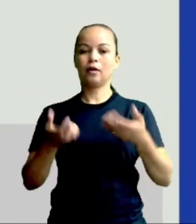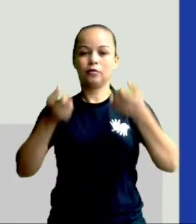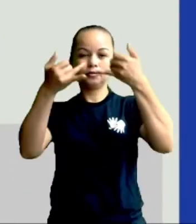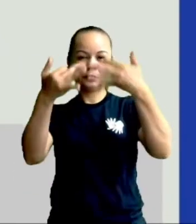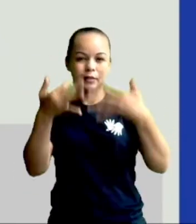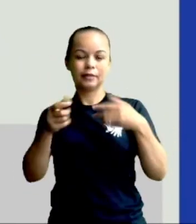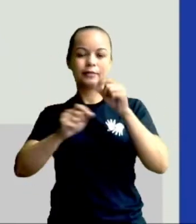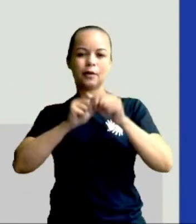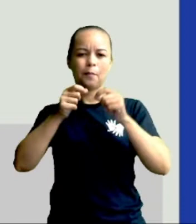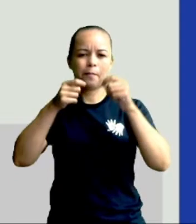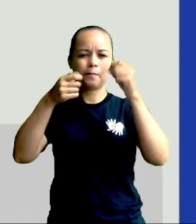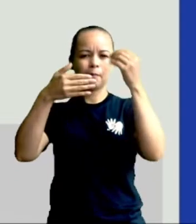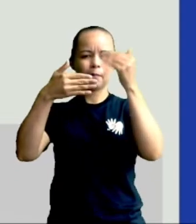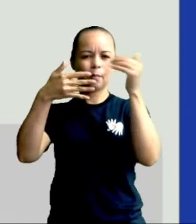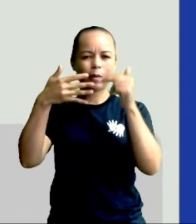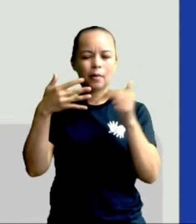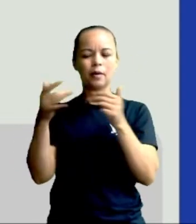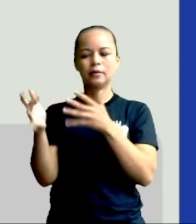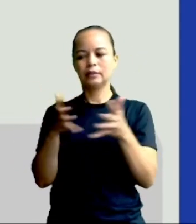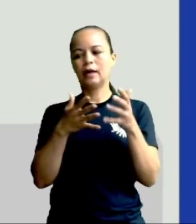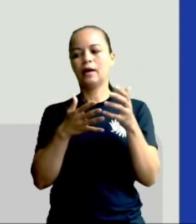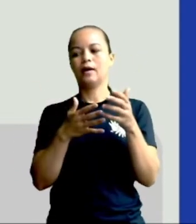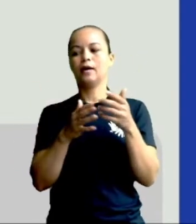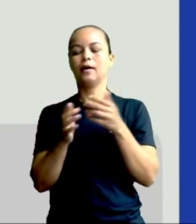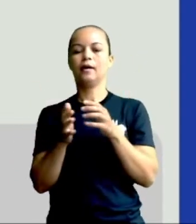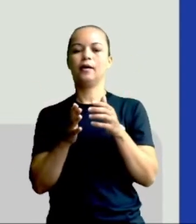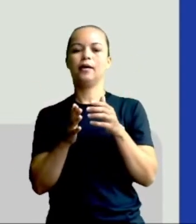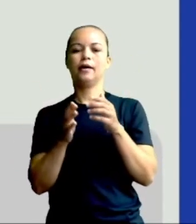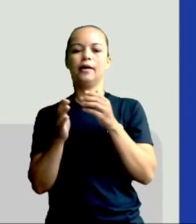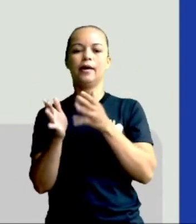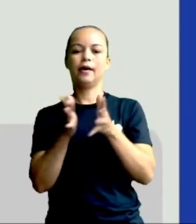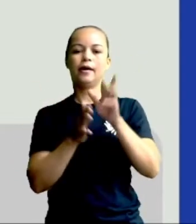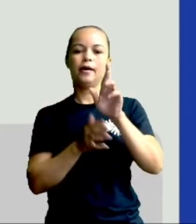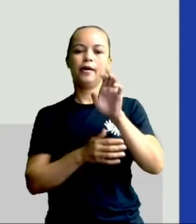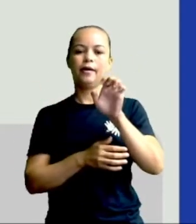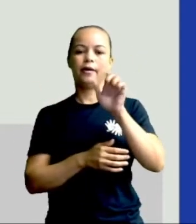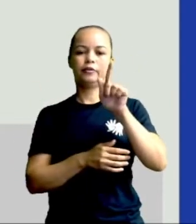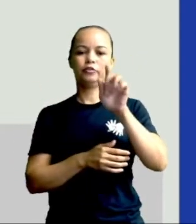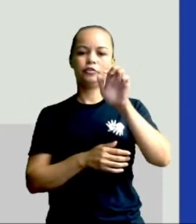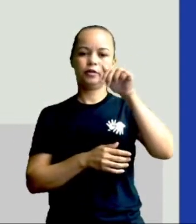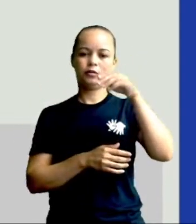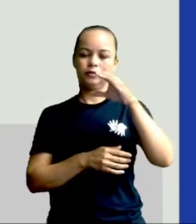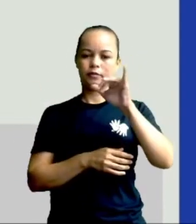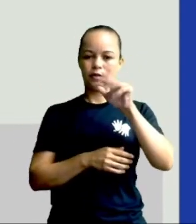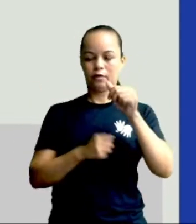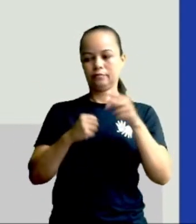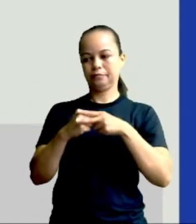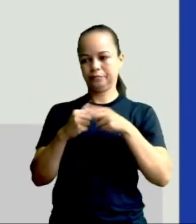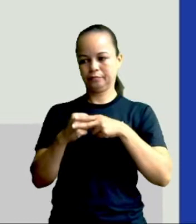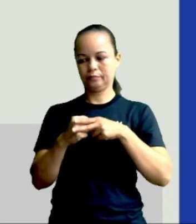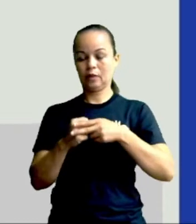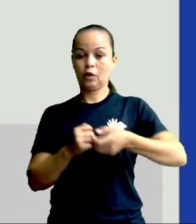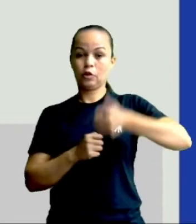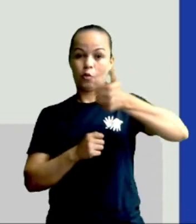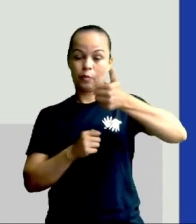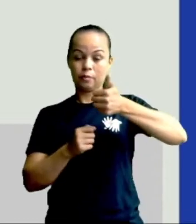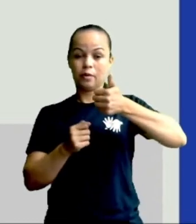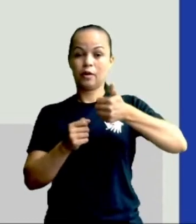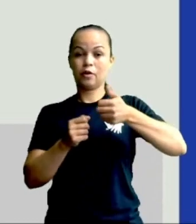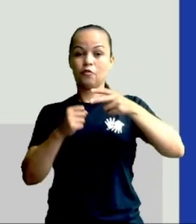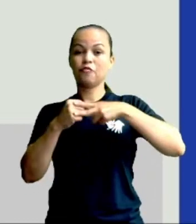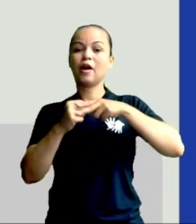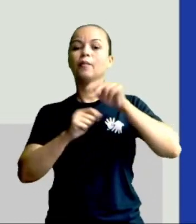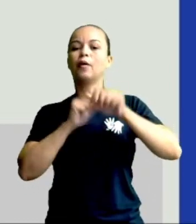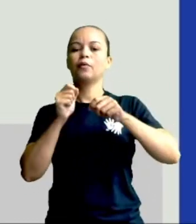nas regras de regência verbal é o primeiro verbo que nós vamos nós vamos estudar é o